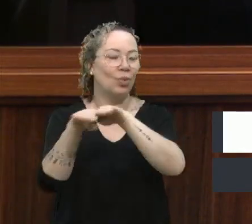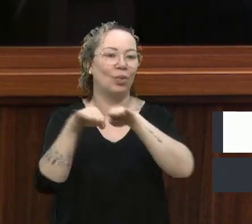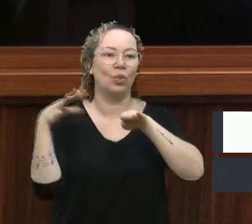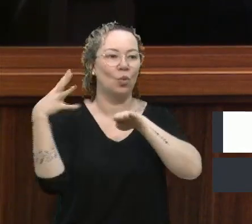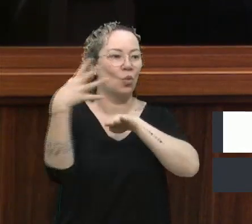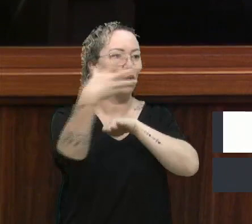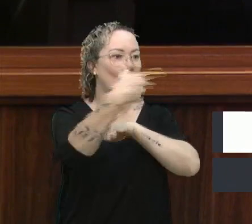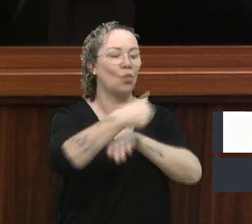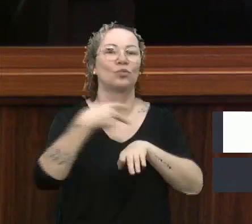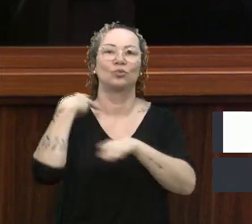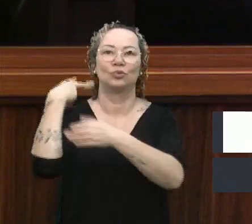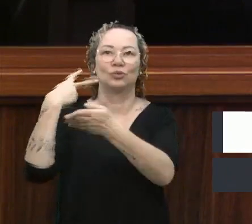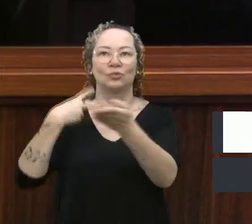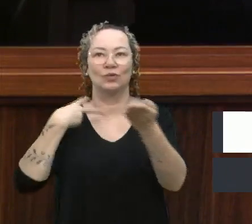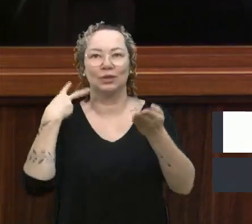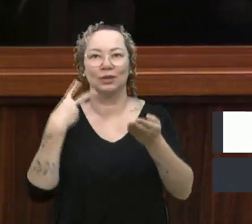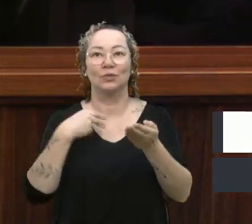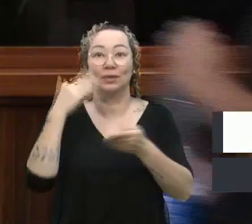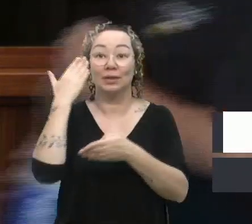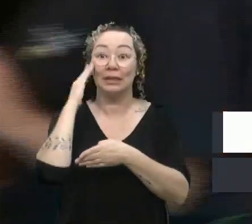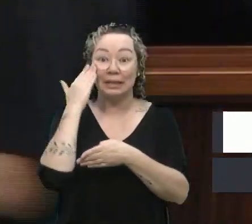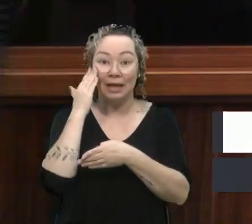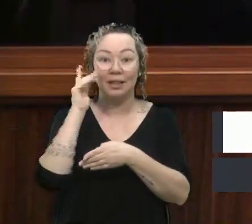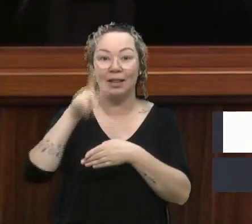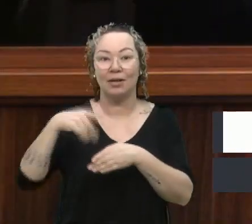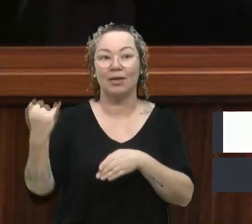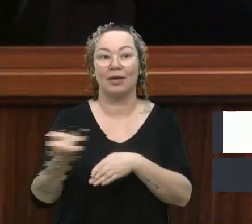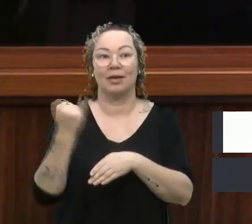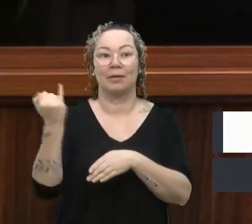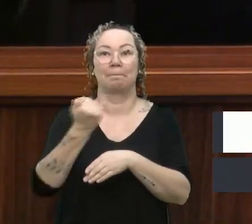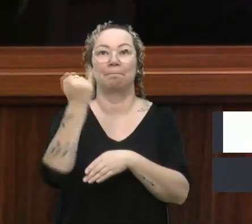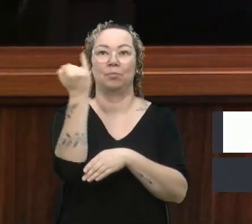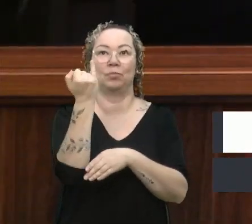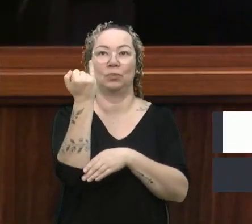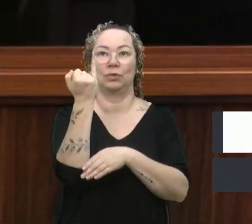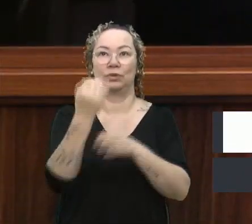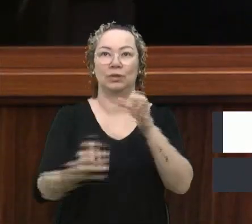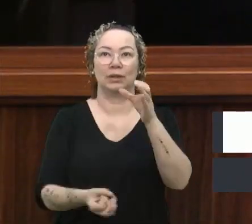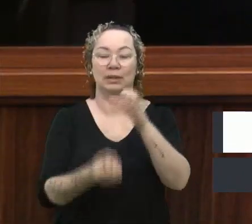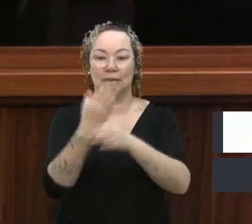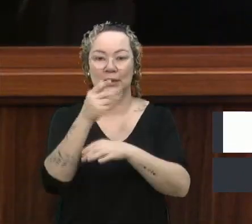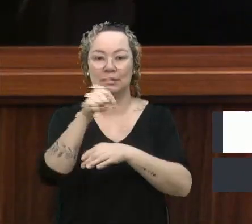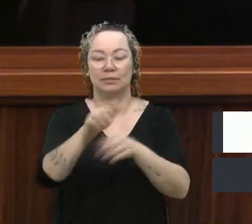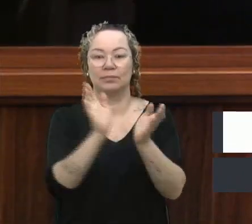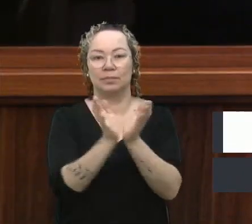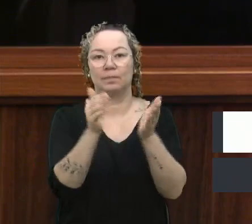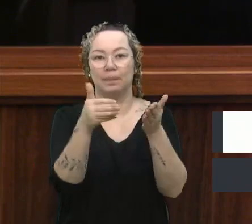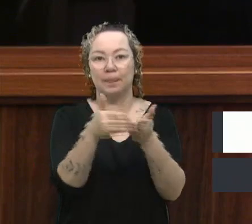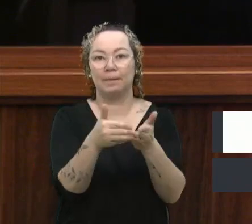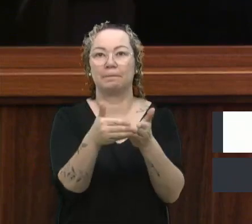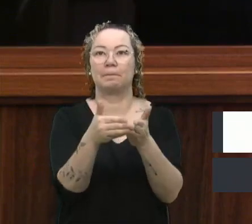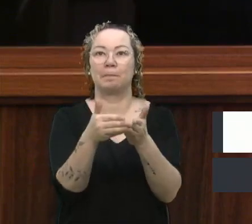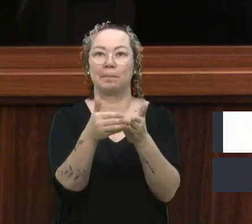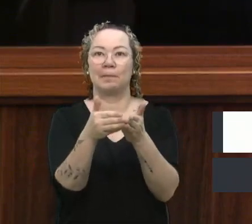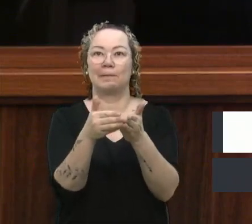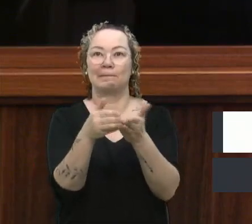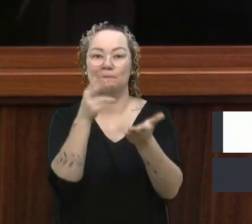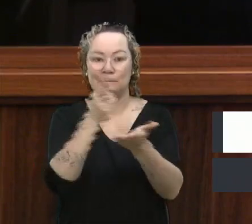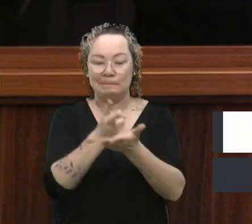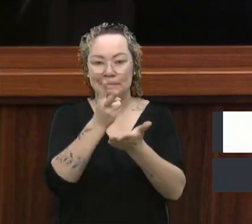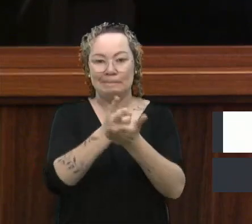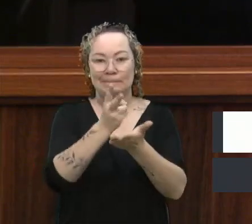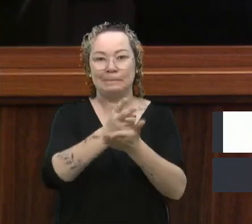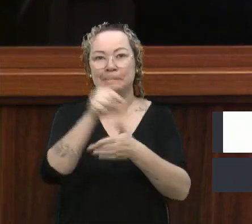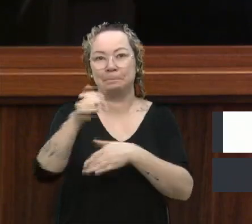esses parlamentares que entenderam a importância da criação dessa comissão permanente nesta